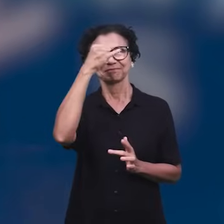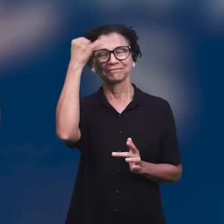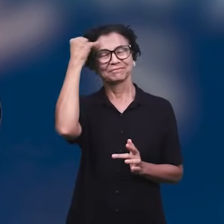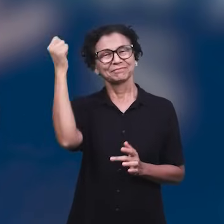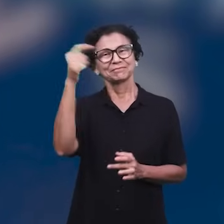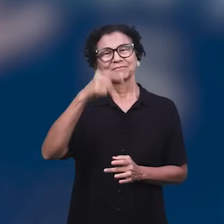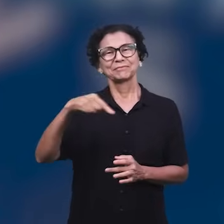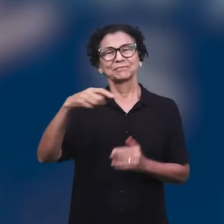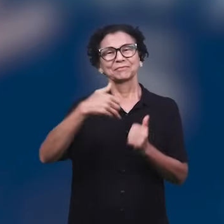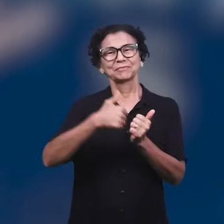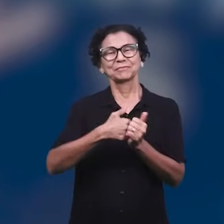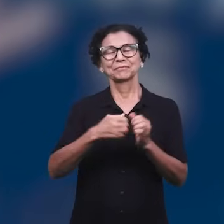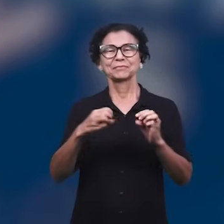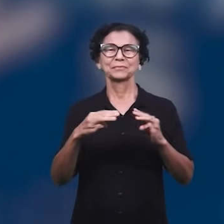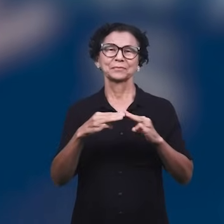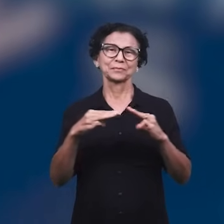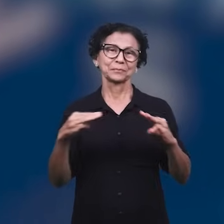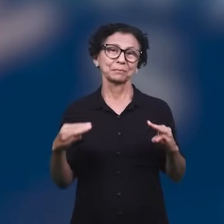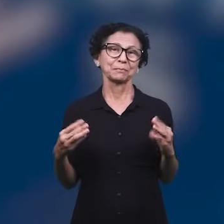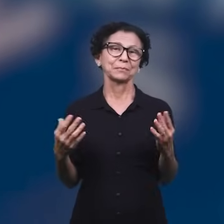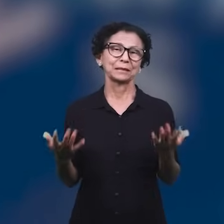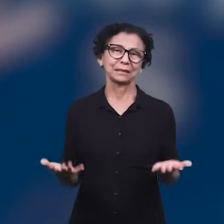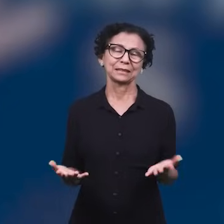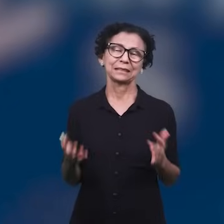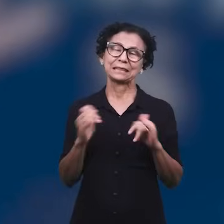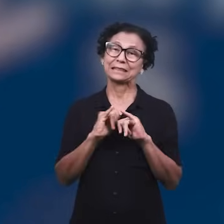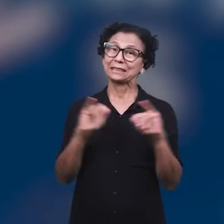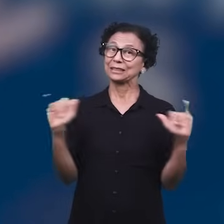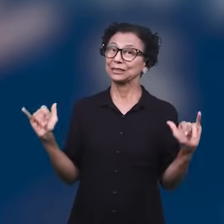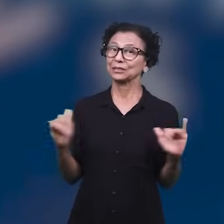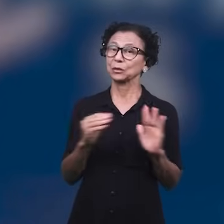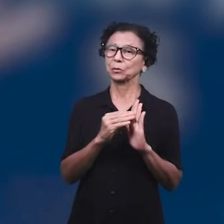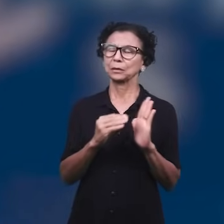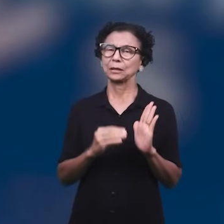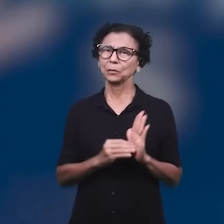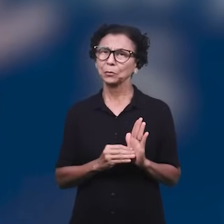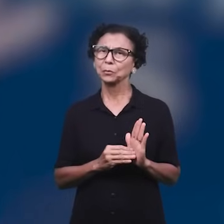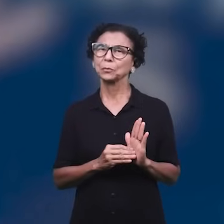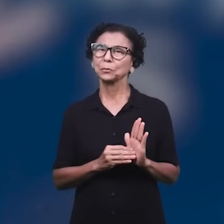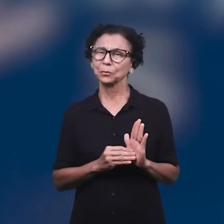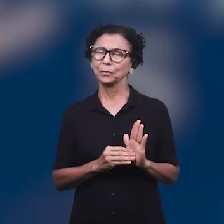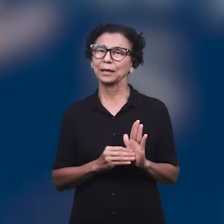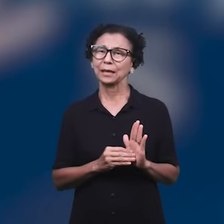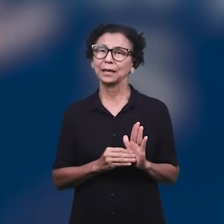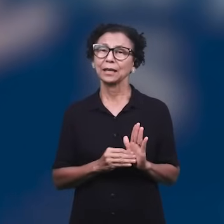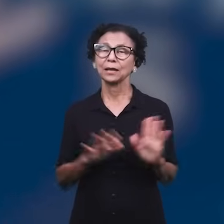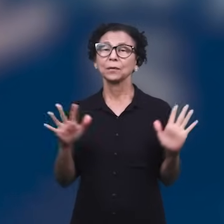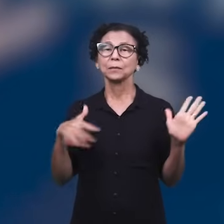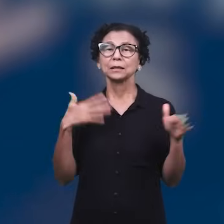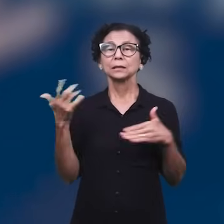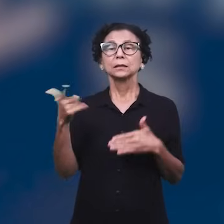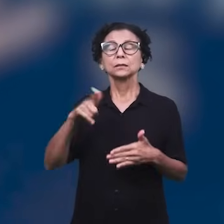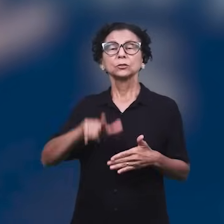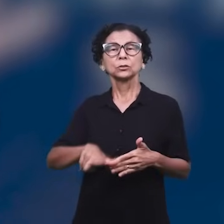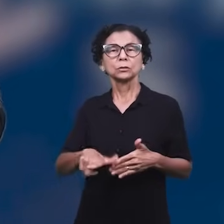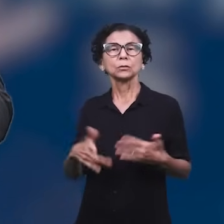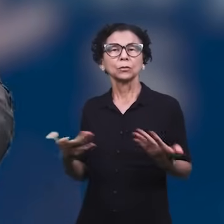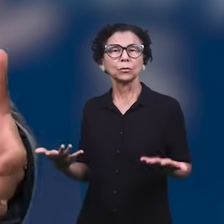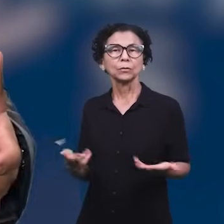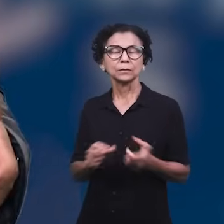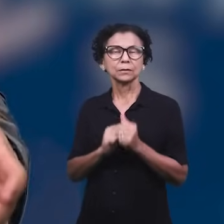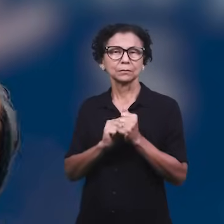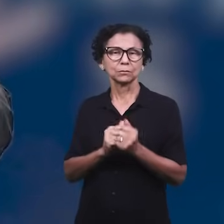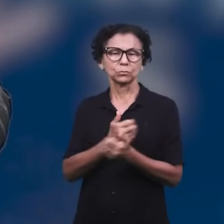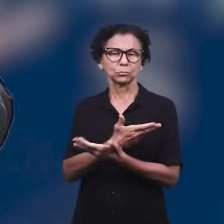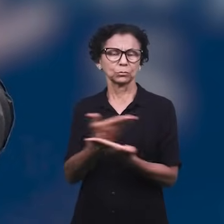que nos acompanham em mais uma edição do programa Manaí News. Uma alegria estar falando contigo aqui mais uma vez, também com nossos